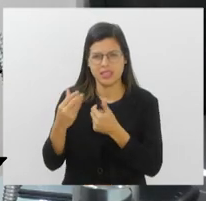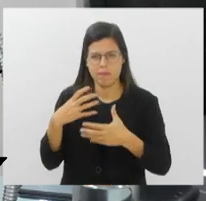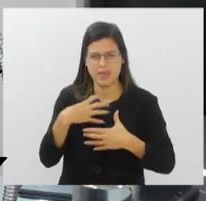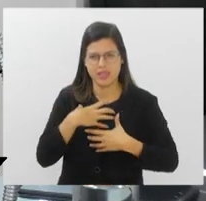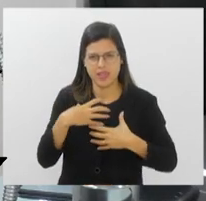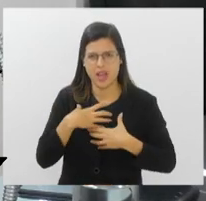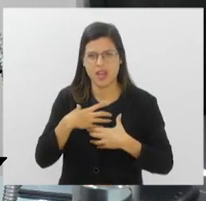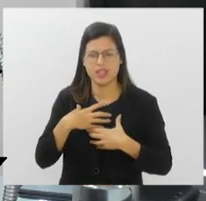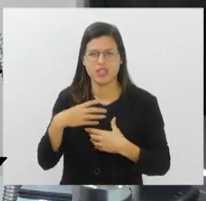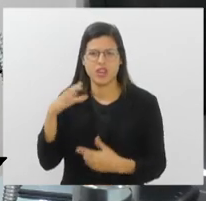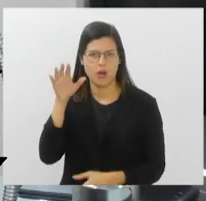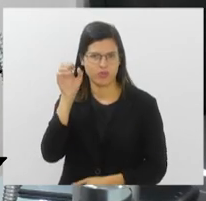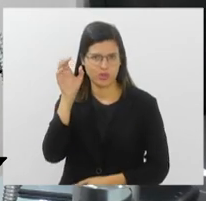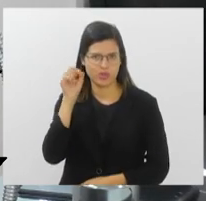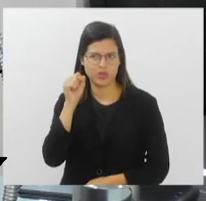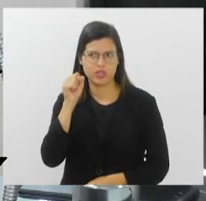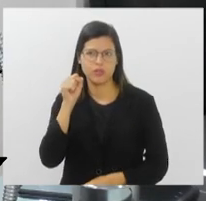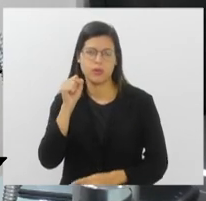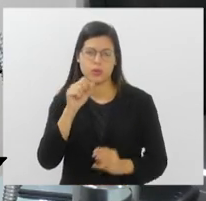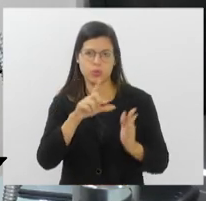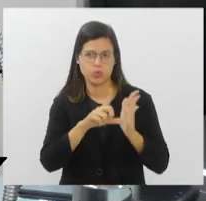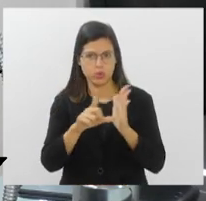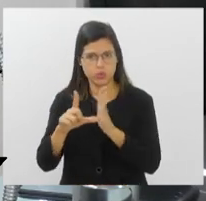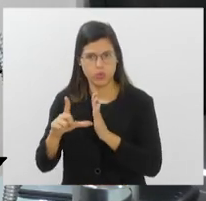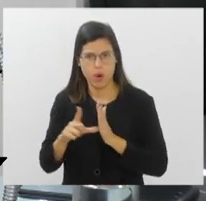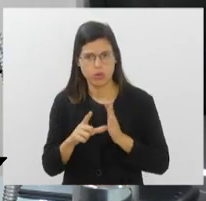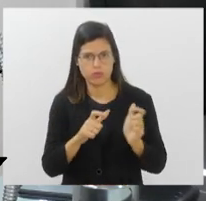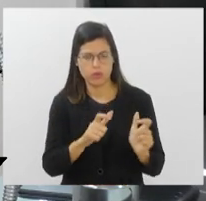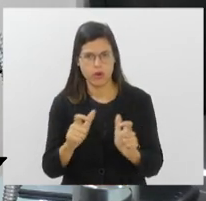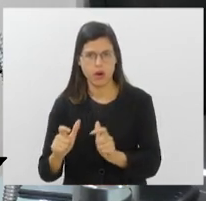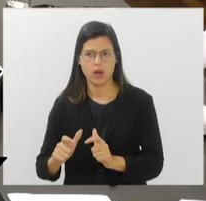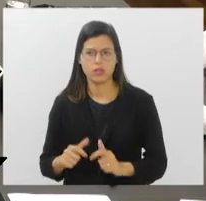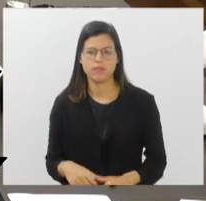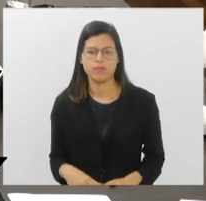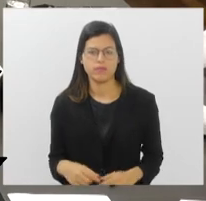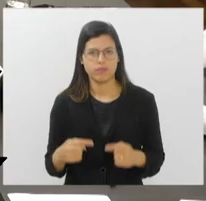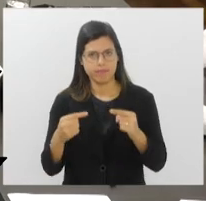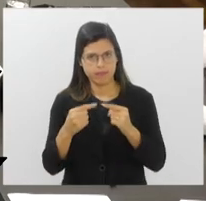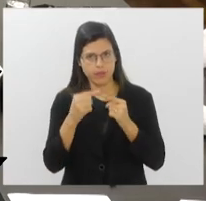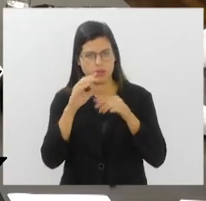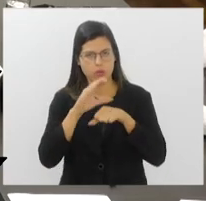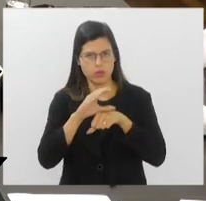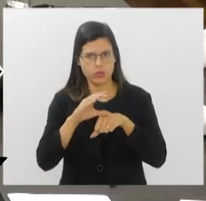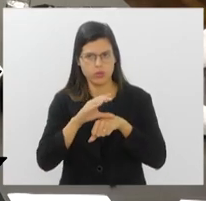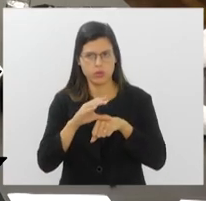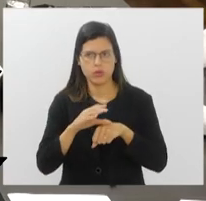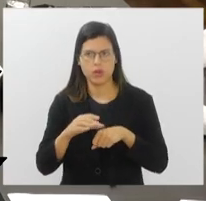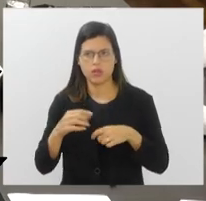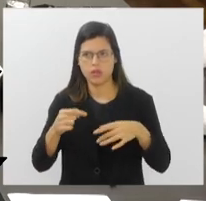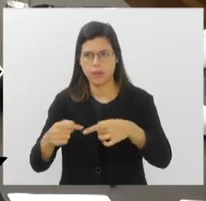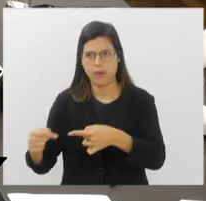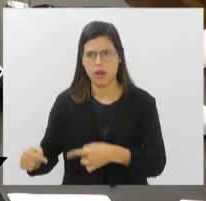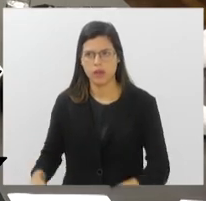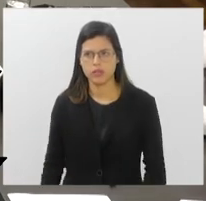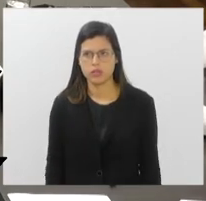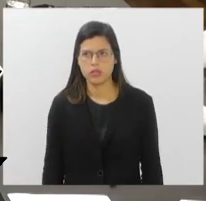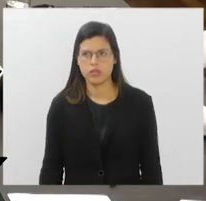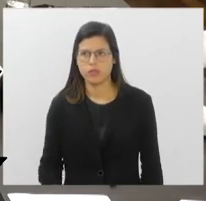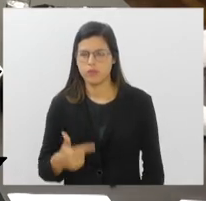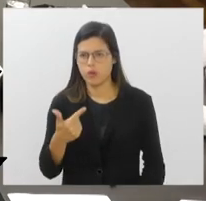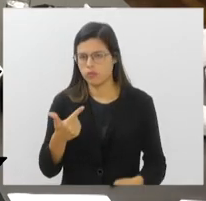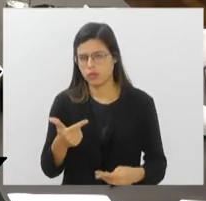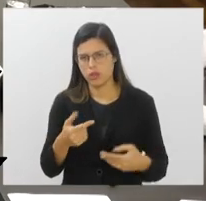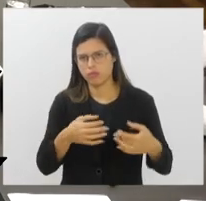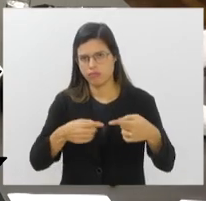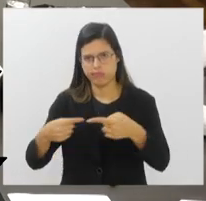menciona. Deputado Fred Pacheco. Pela constitucionalidade. Em discussão. Não havendo quem queira discutir,